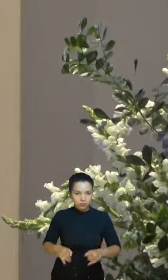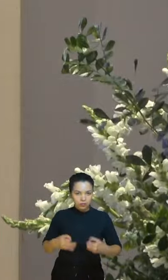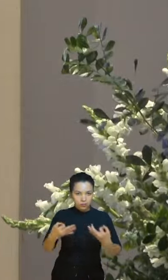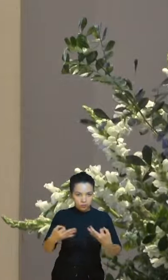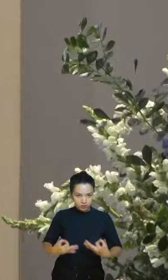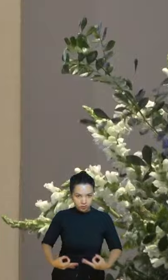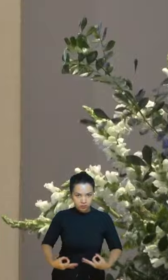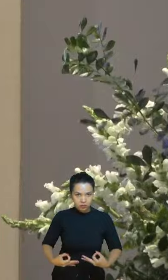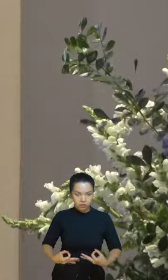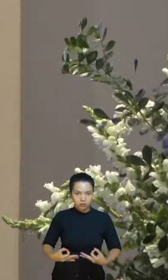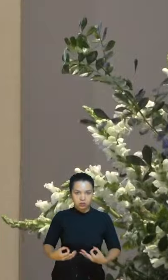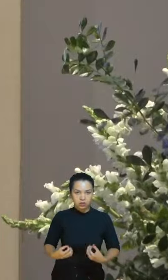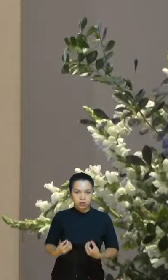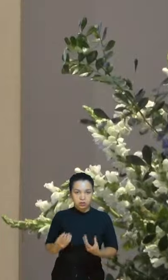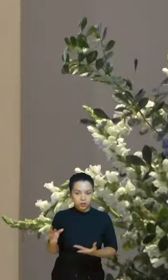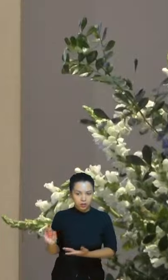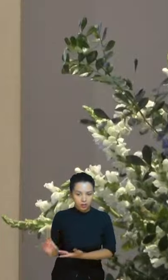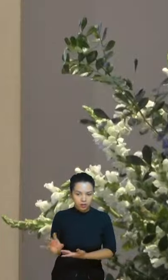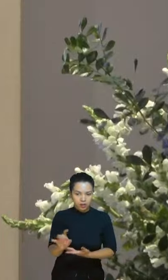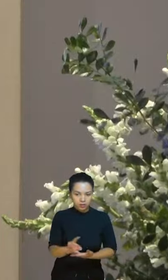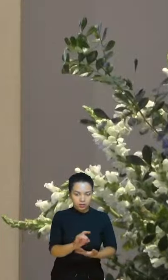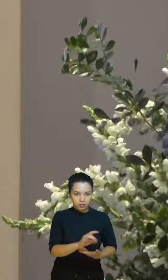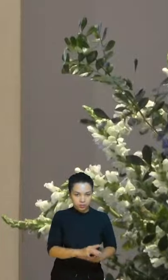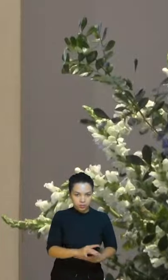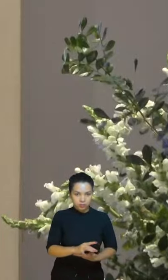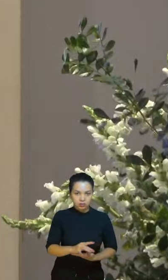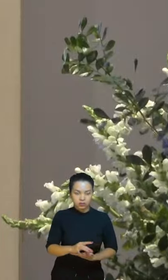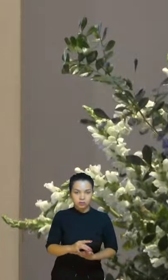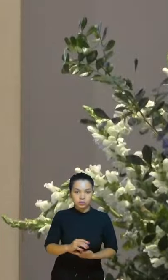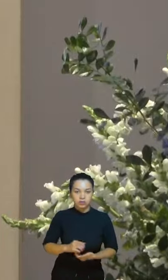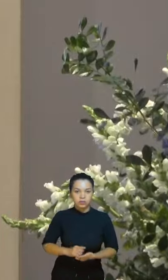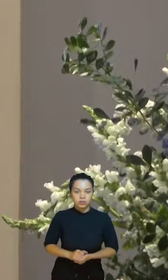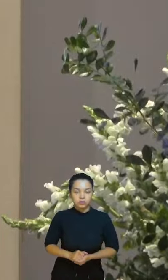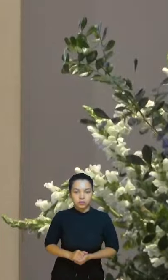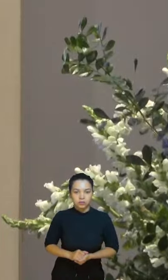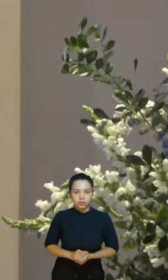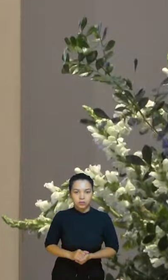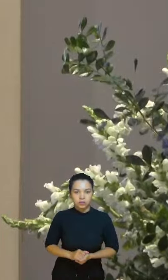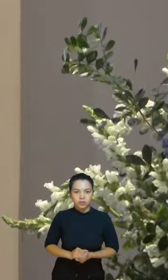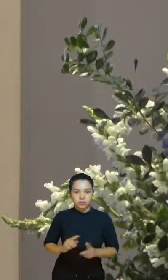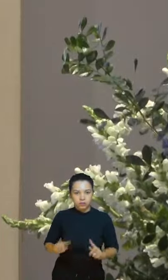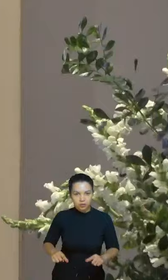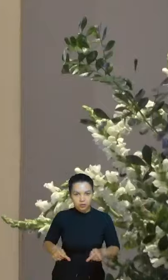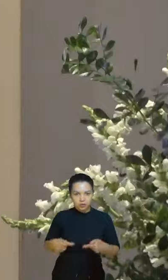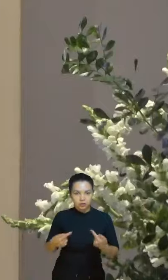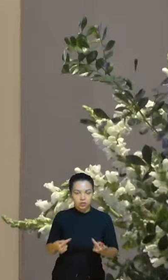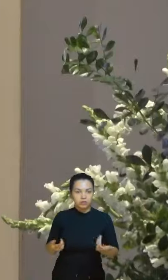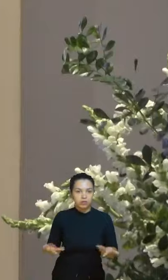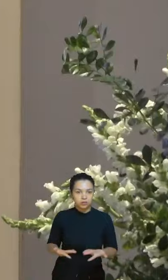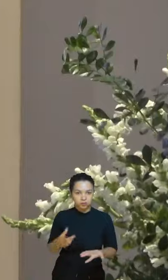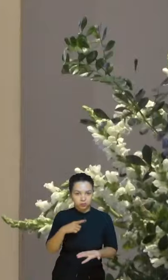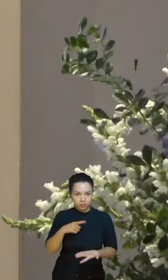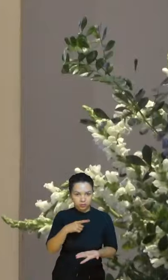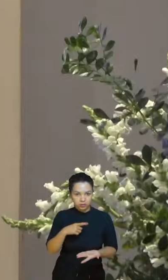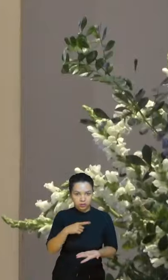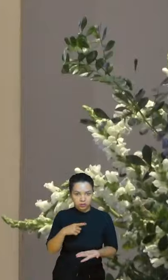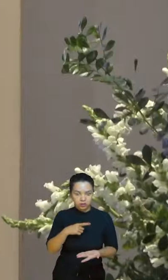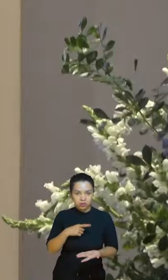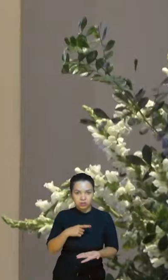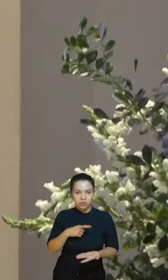de procurar dar a cada um o que efetivamente é seu os desafios que se nos colocam